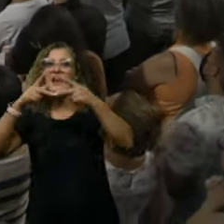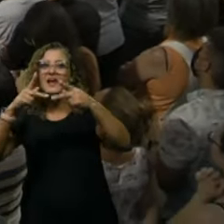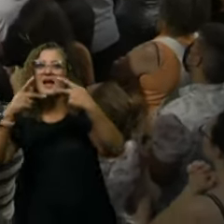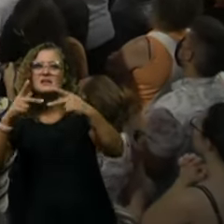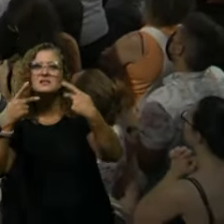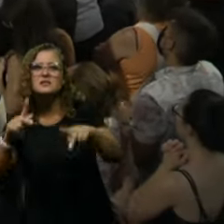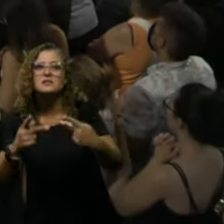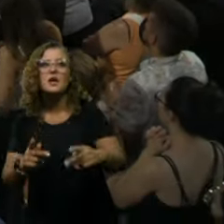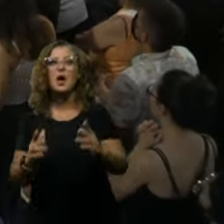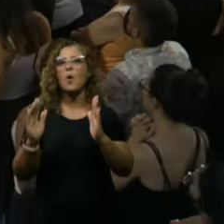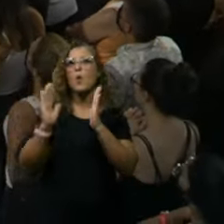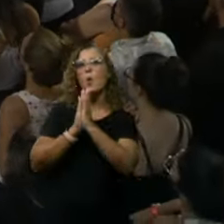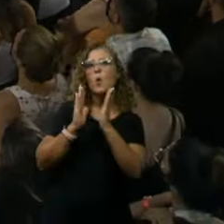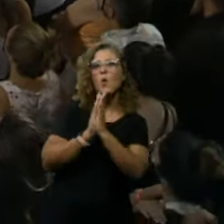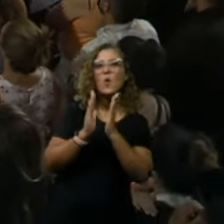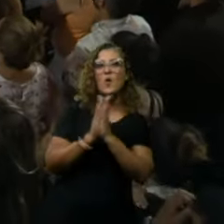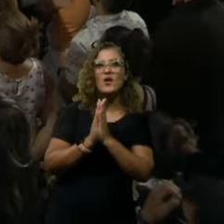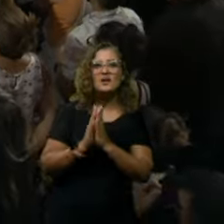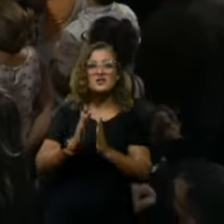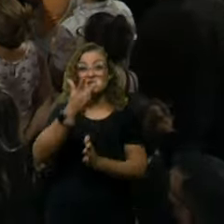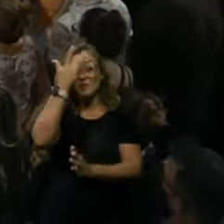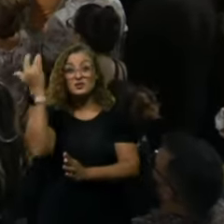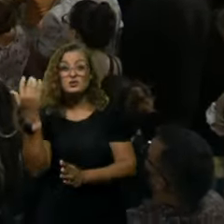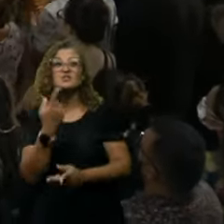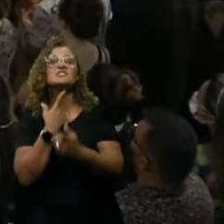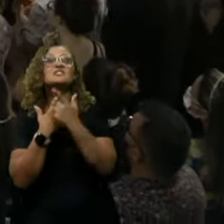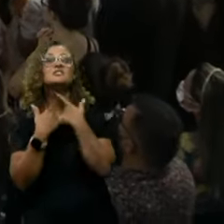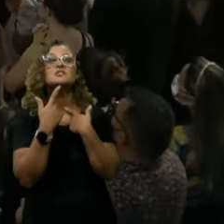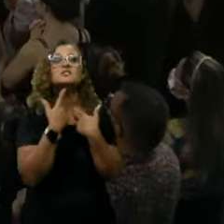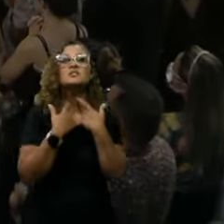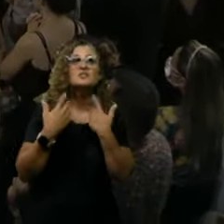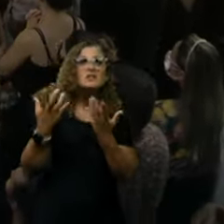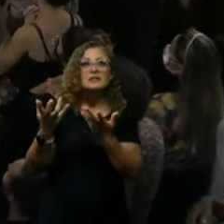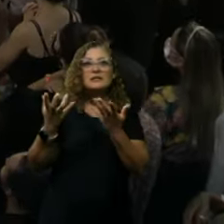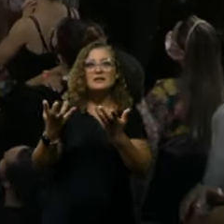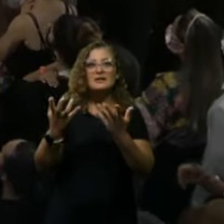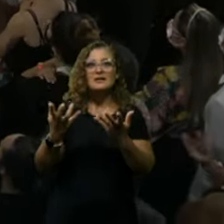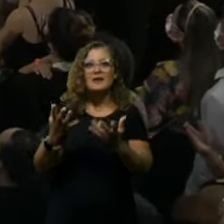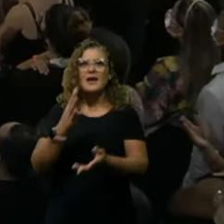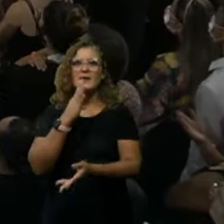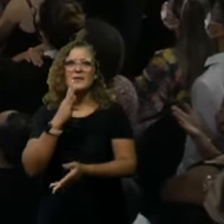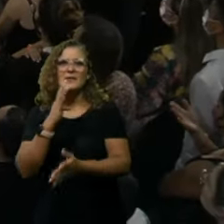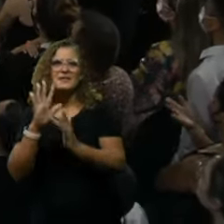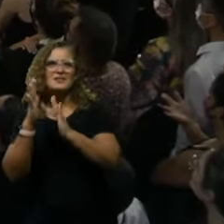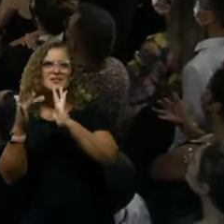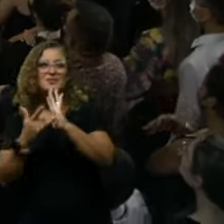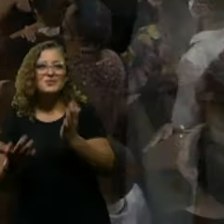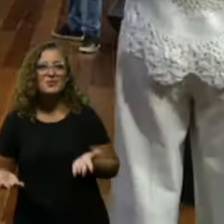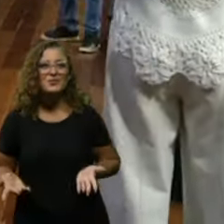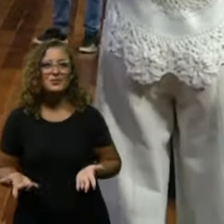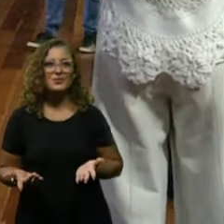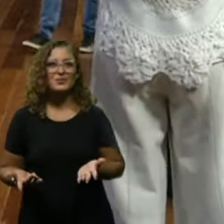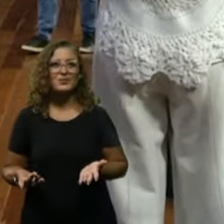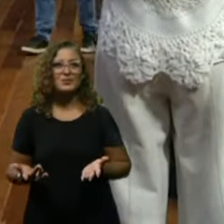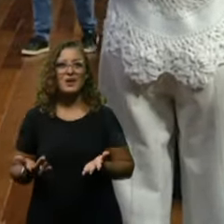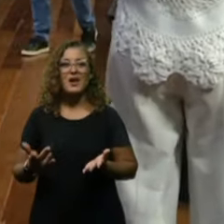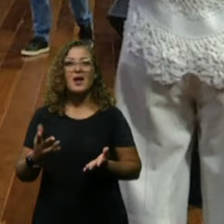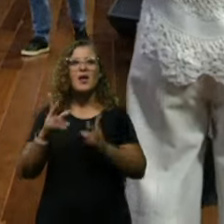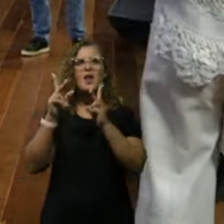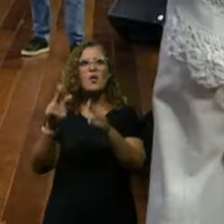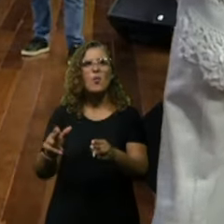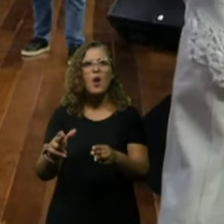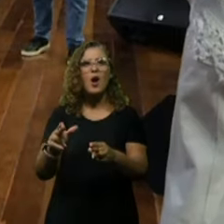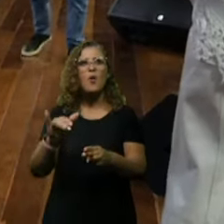do evangelho e é isso que nós vamos viver nós vamos saber nem como mas as multidões vão chegar dos quatro cantos como está liberou hoje à